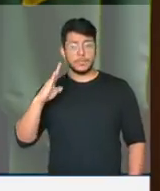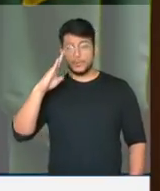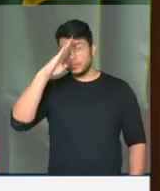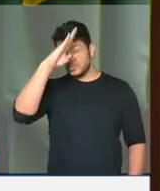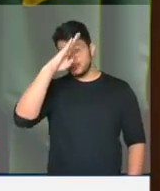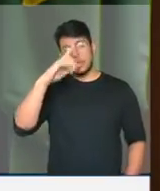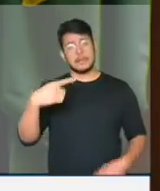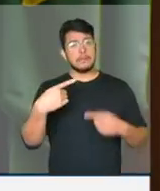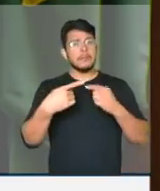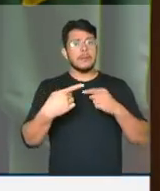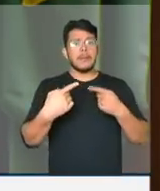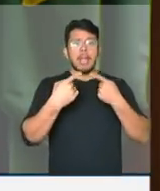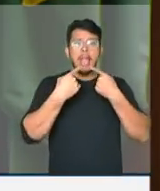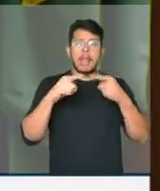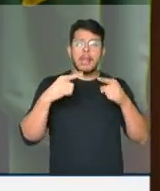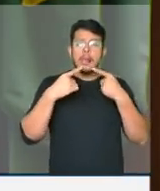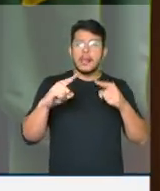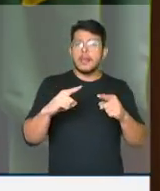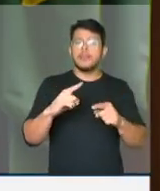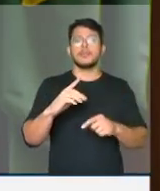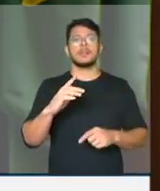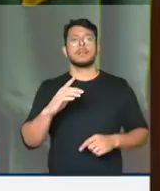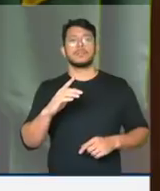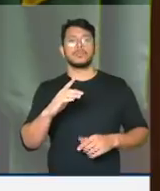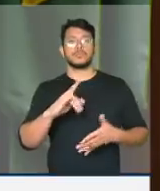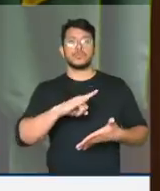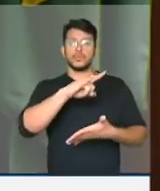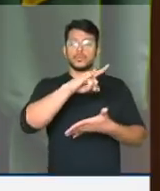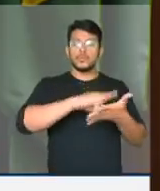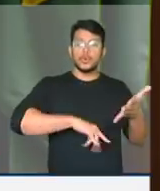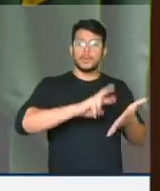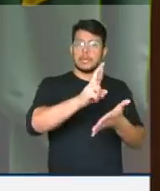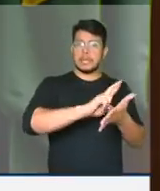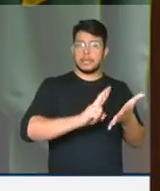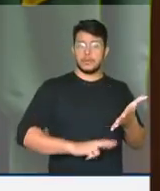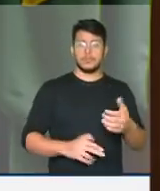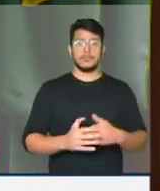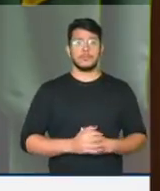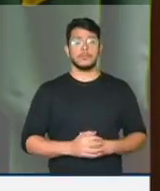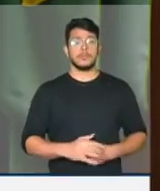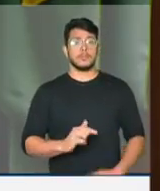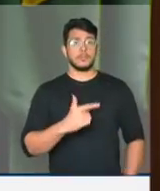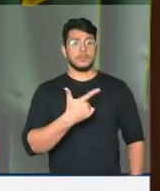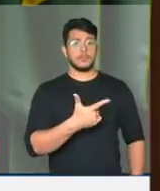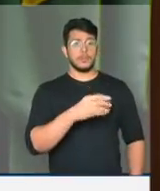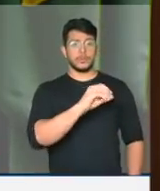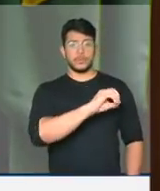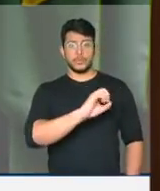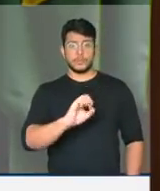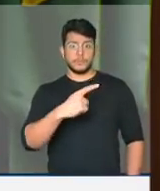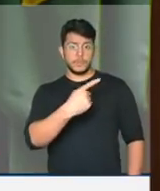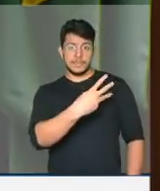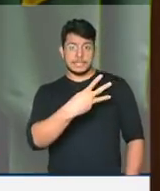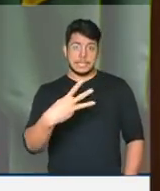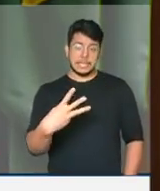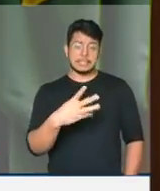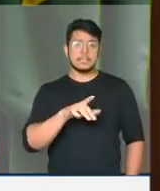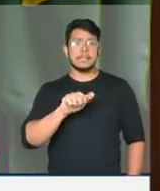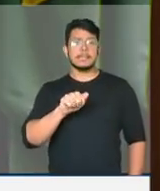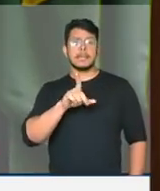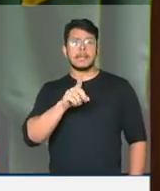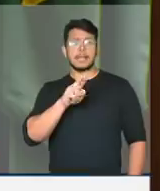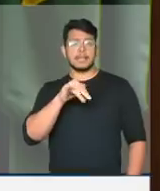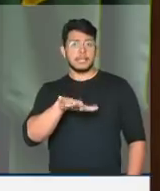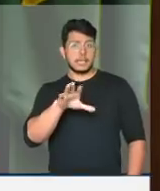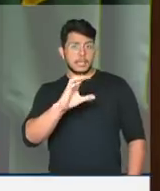Em dezembro de 2013, Adriano é expulso da PM por envolvimento com o jogo do bicho. Em abril de 2016,